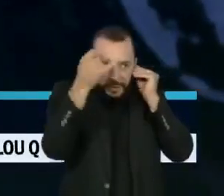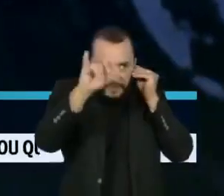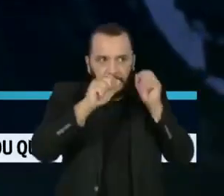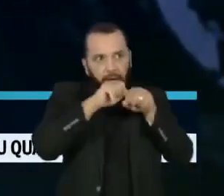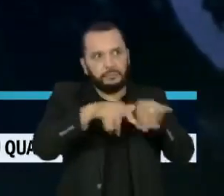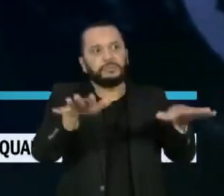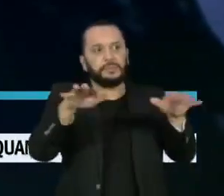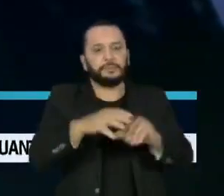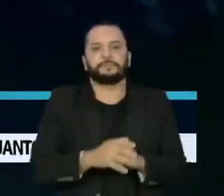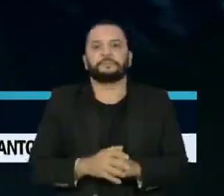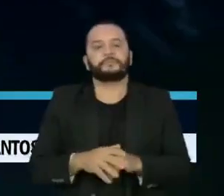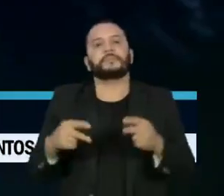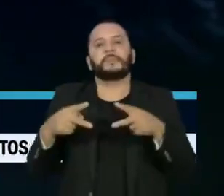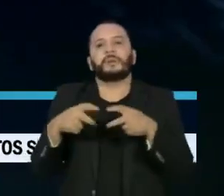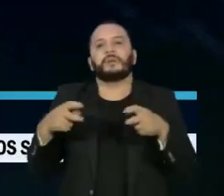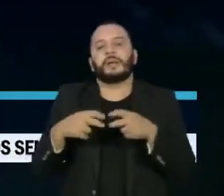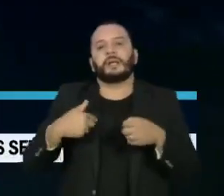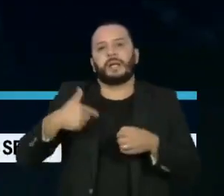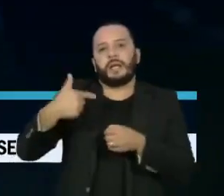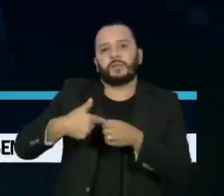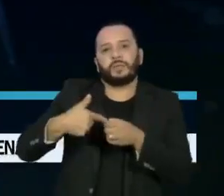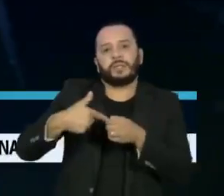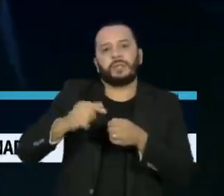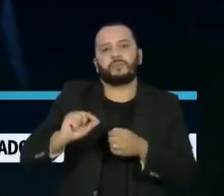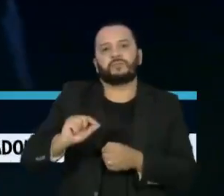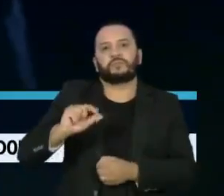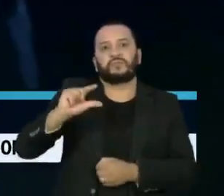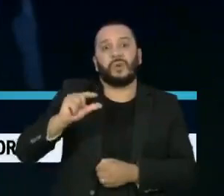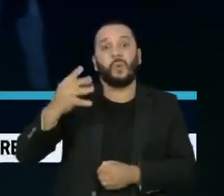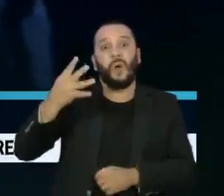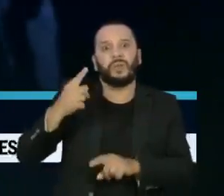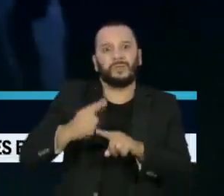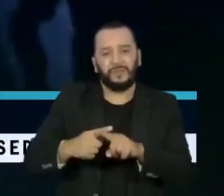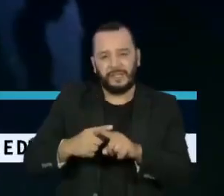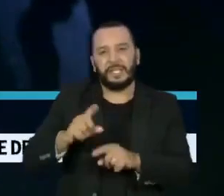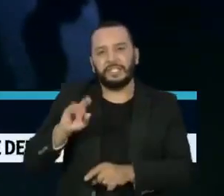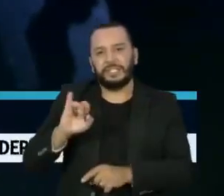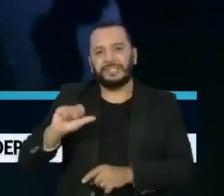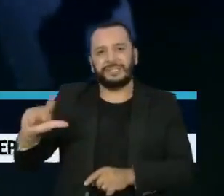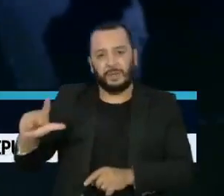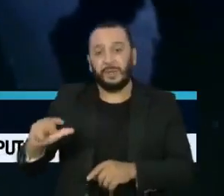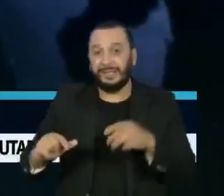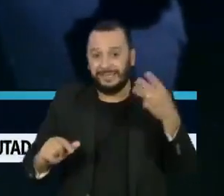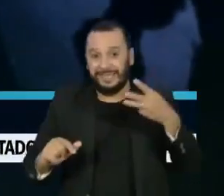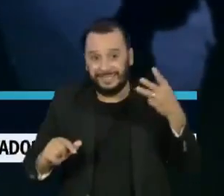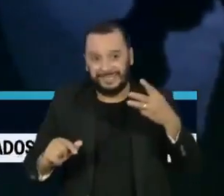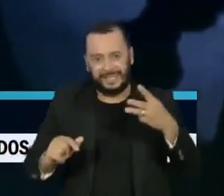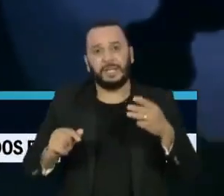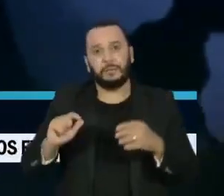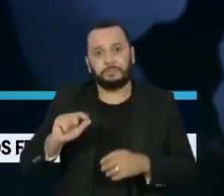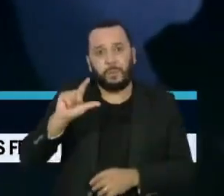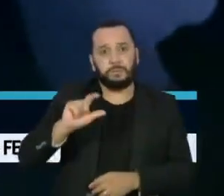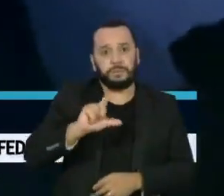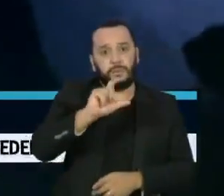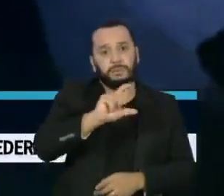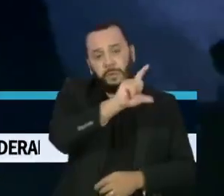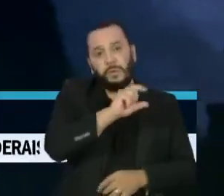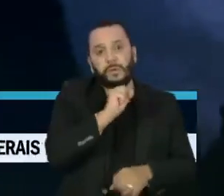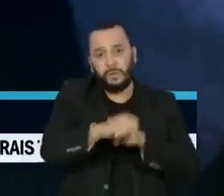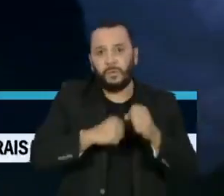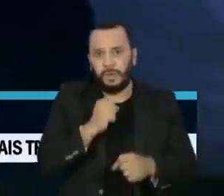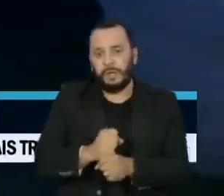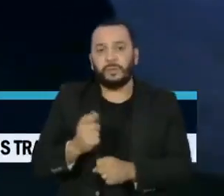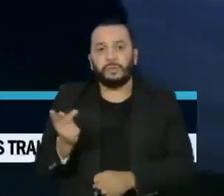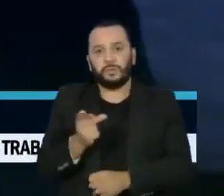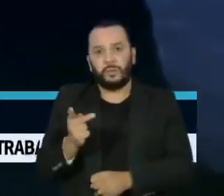A Petrobras reajusta os preços da gasolina pela quarta vez e o diesel tem a terceira alta no ano. Os dois combustíveis acumulam aumentos